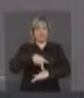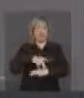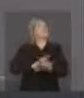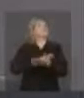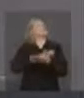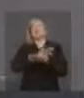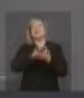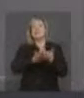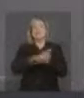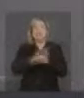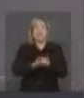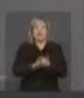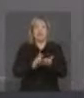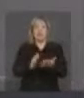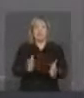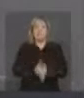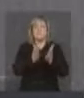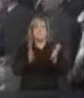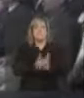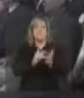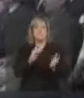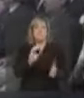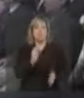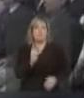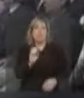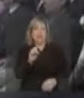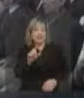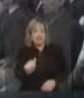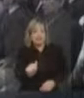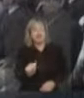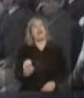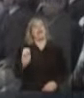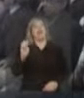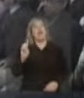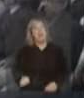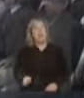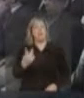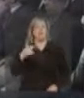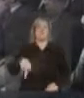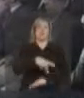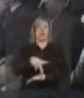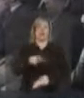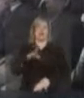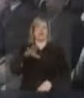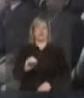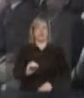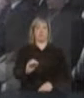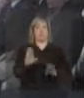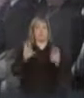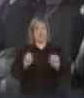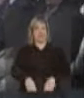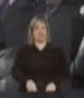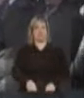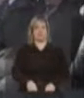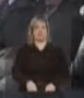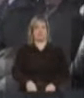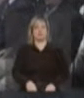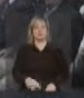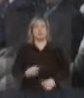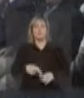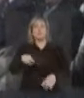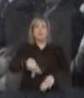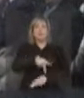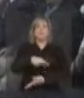pobreza, é país rico. Esse país não pode ser medido a sua riqueza pelo